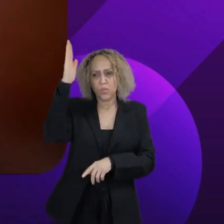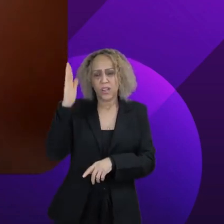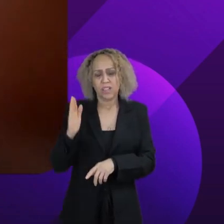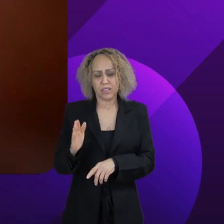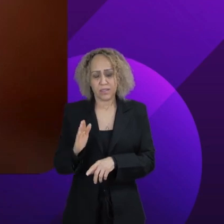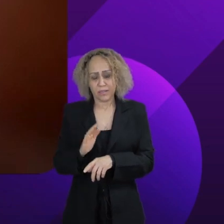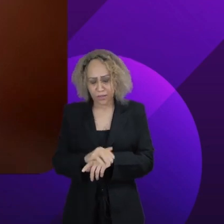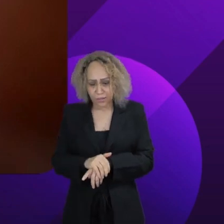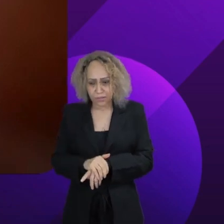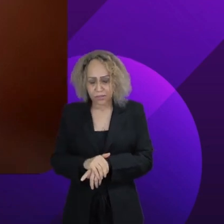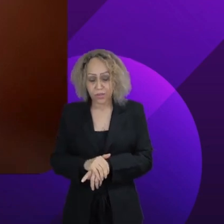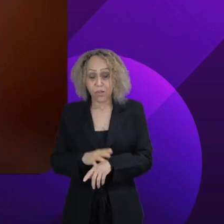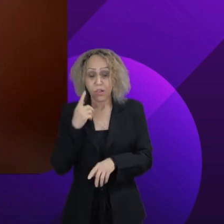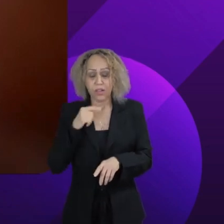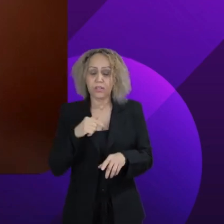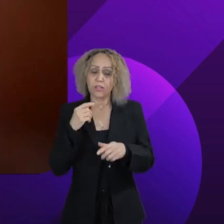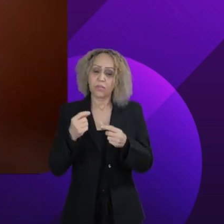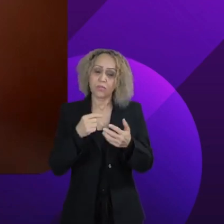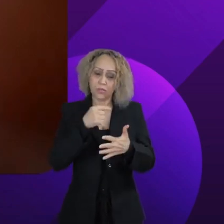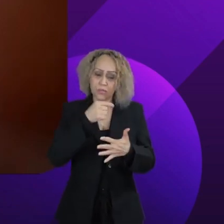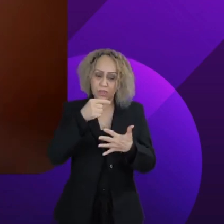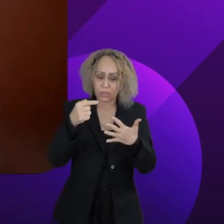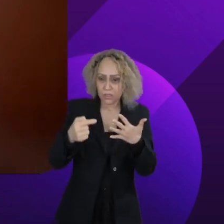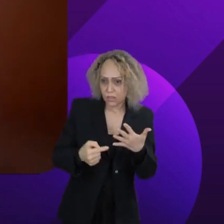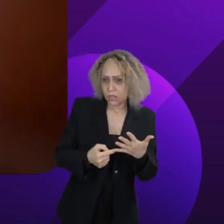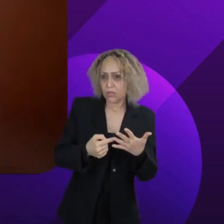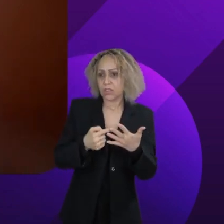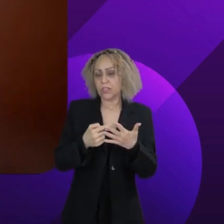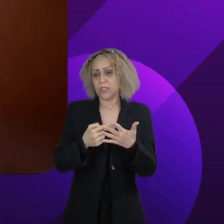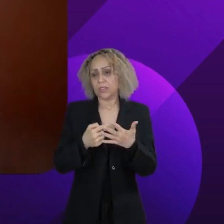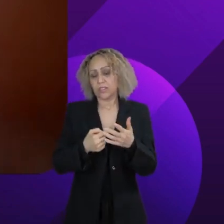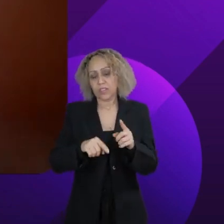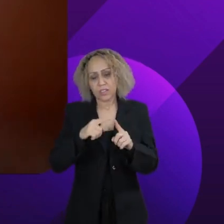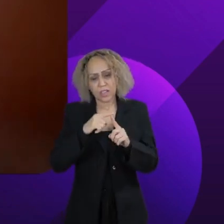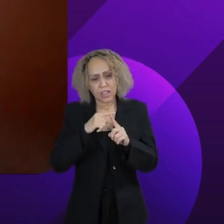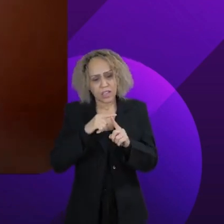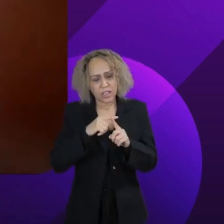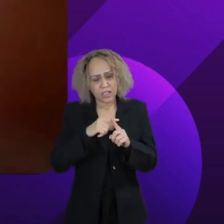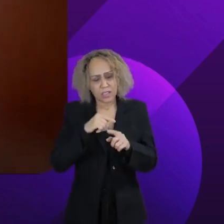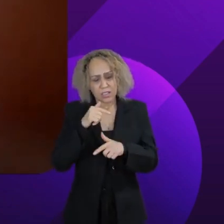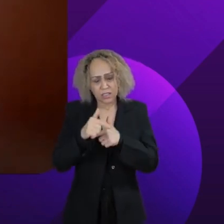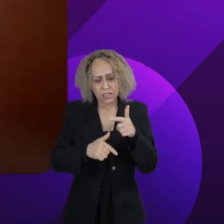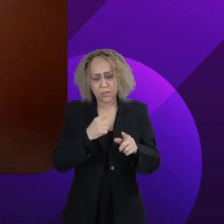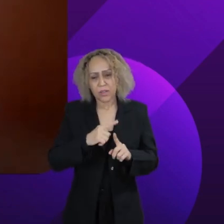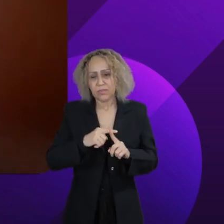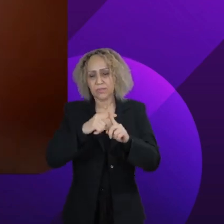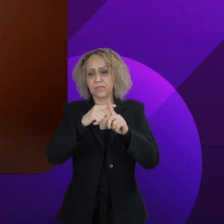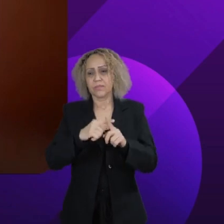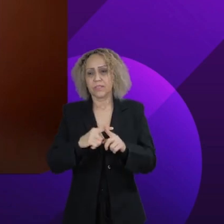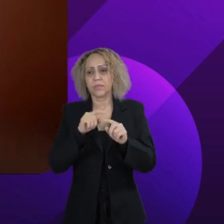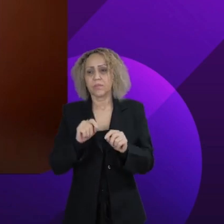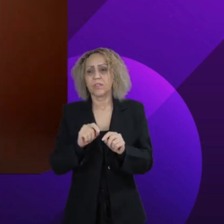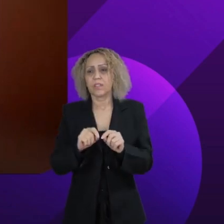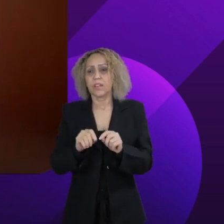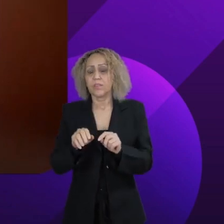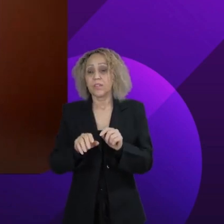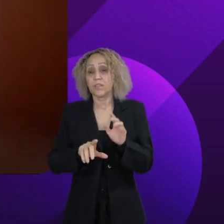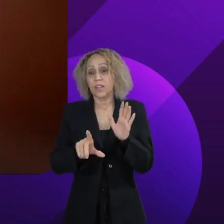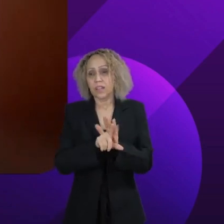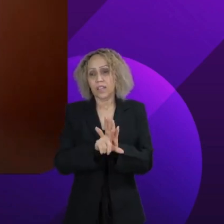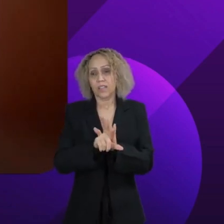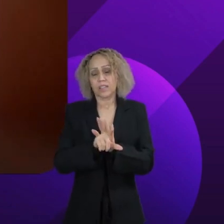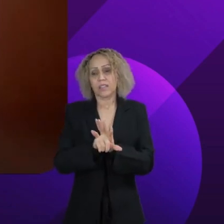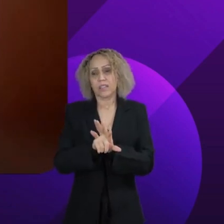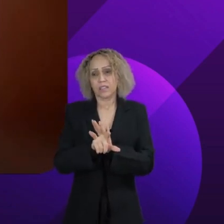das ações afirmativas. E vocês sabem que a Lei 2.711, que falava da lei de cotas, ela completou